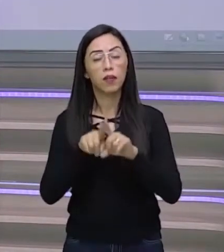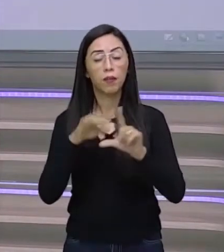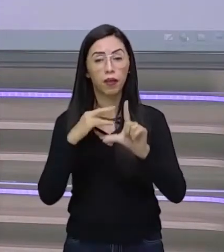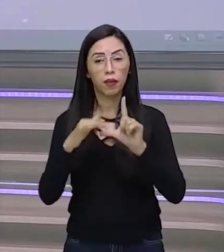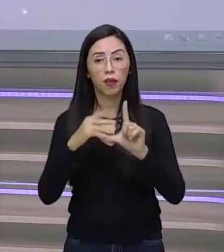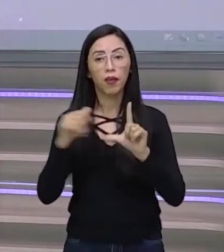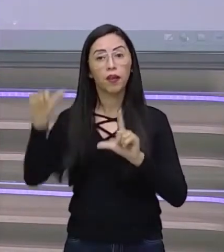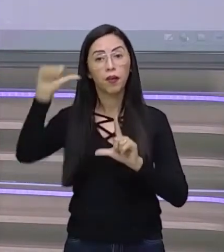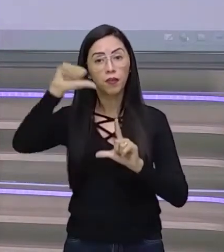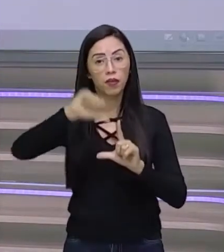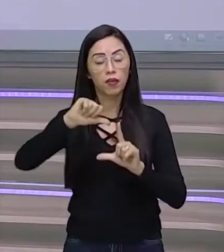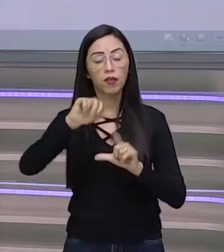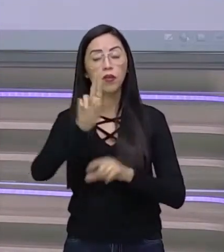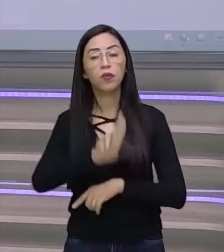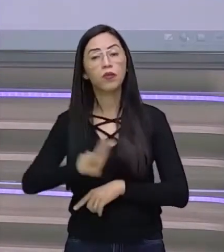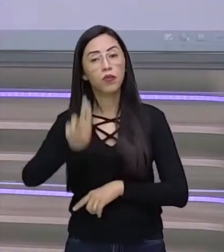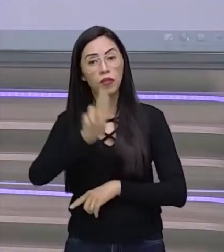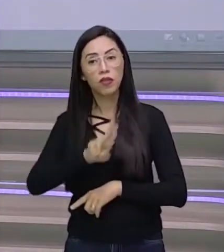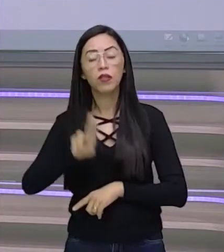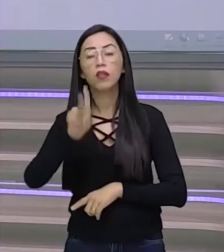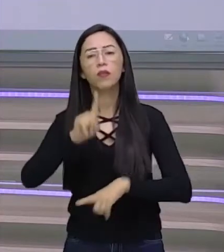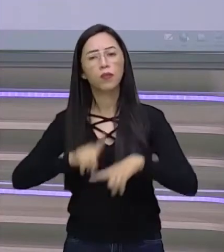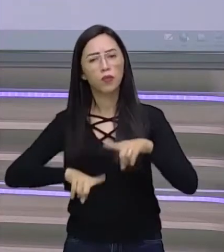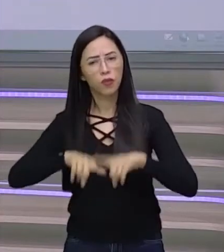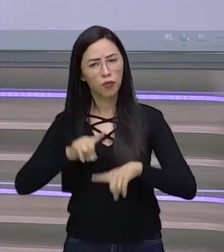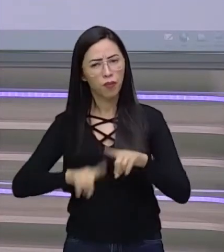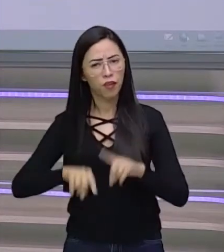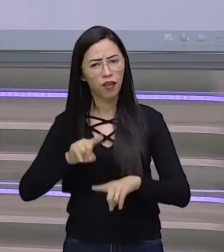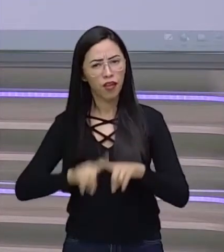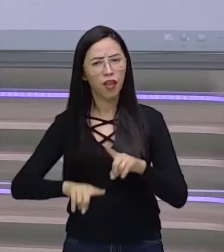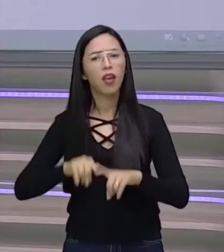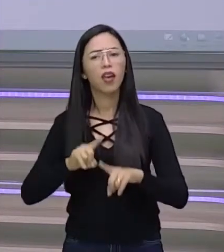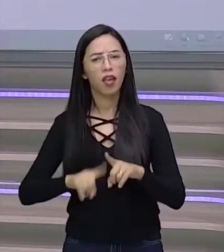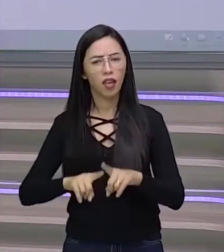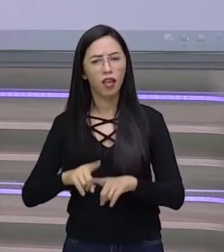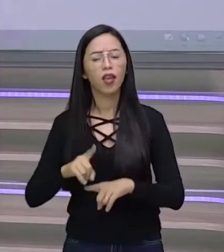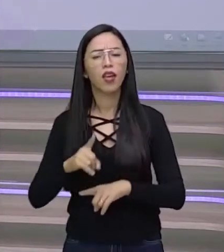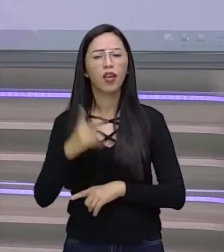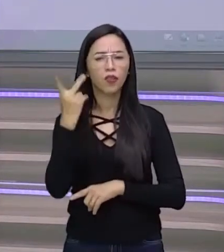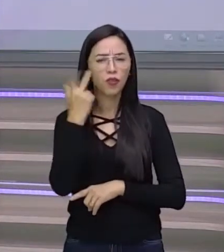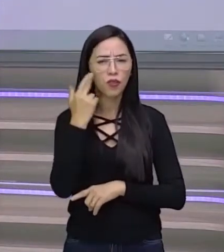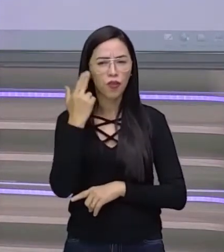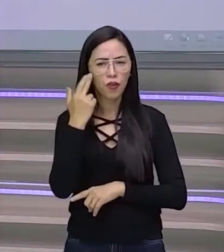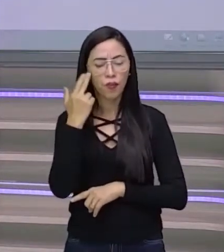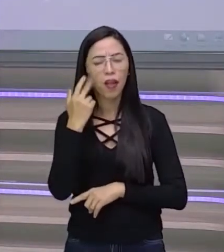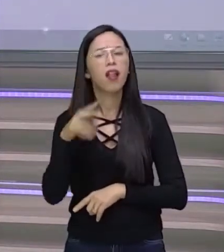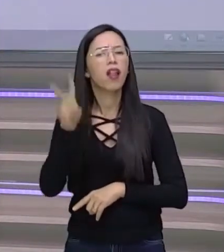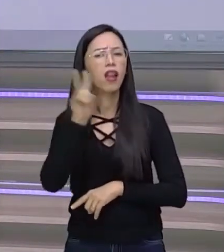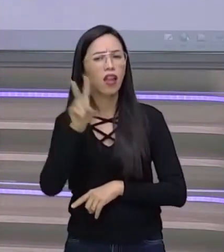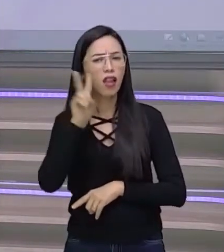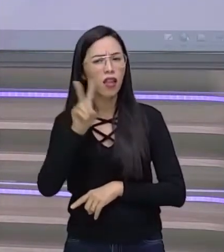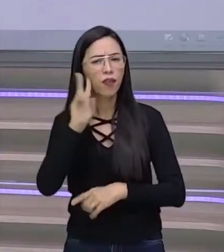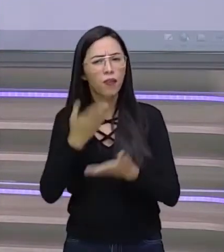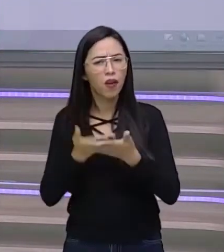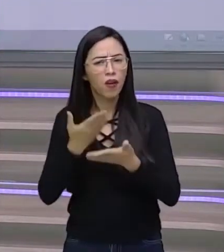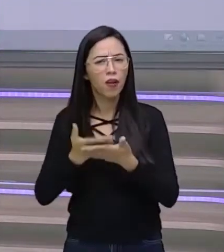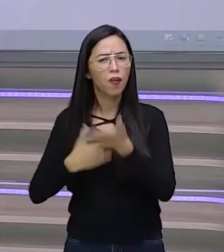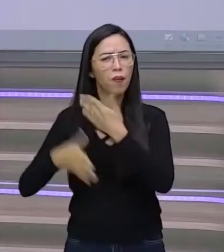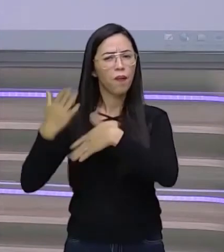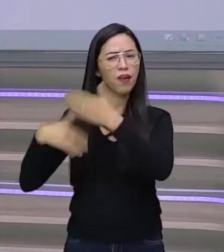Usaremos alguns instrumentos, instrumento convencional. Lembra da aula passada que a professora Edla falou que em todos os lugares